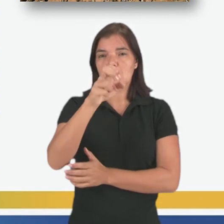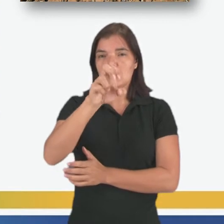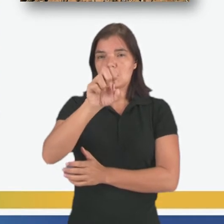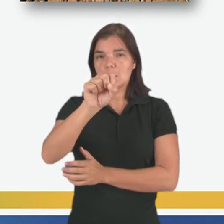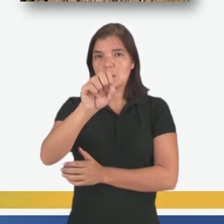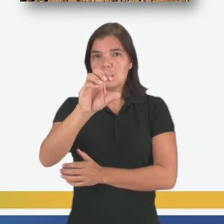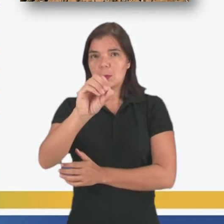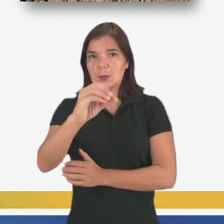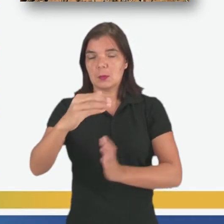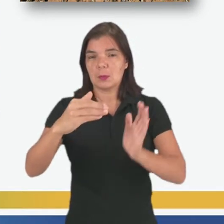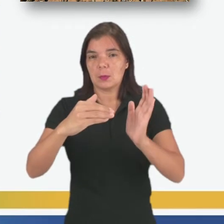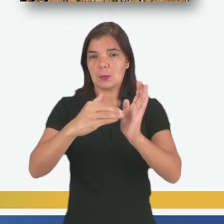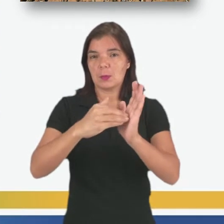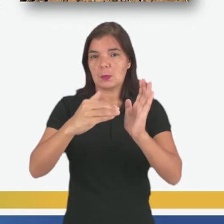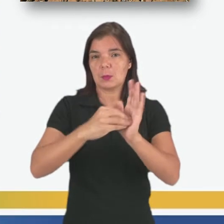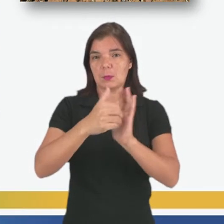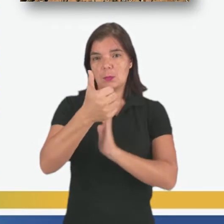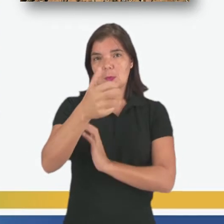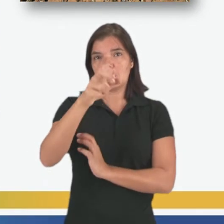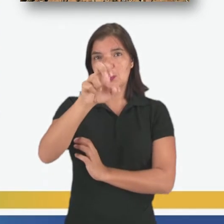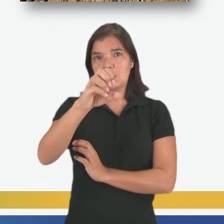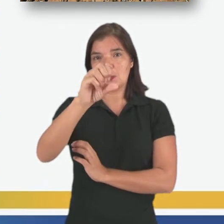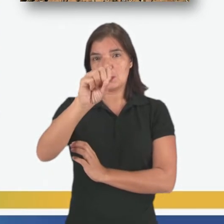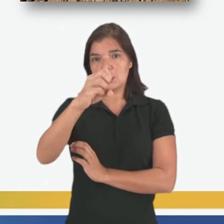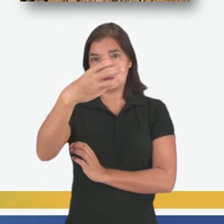em 1580 e